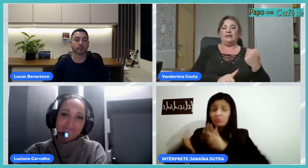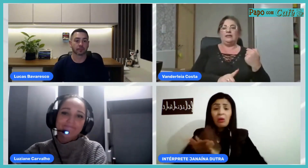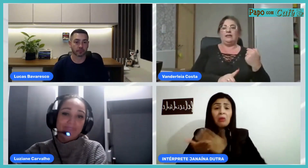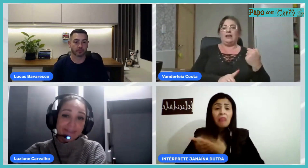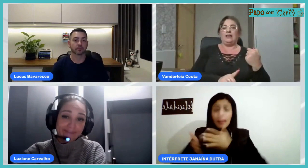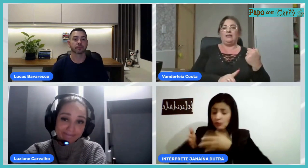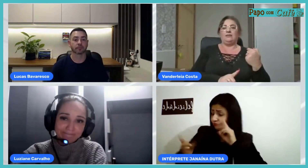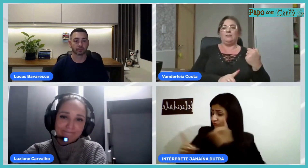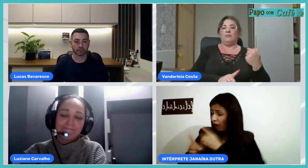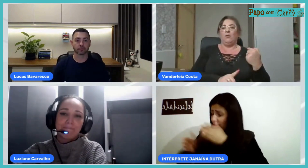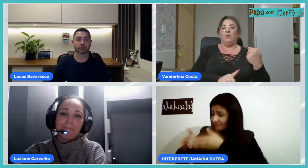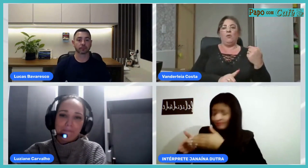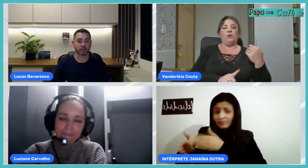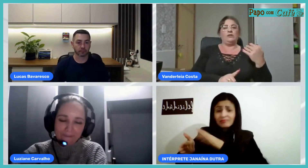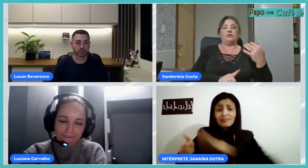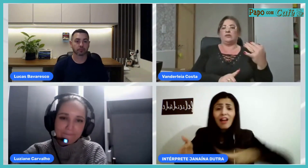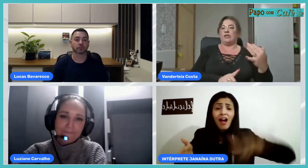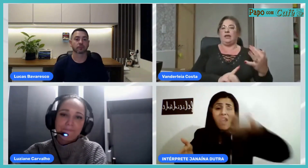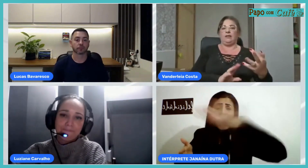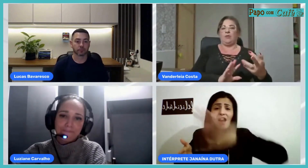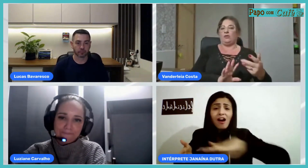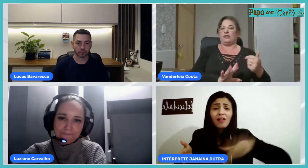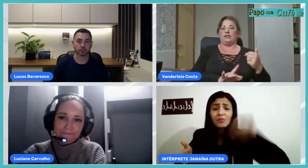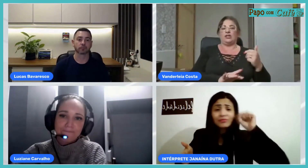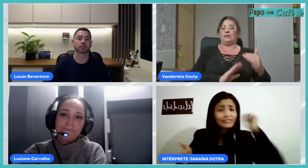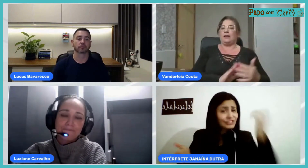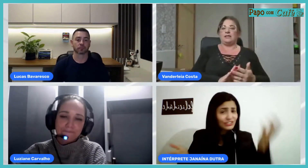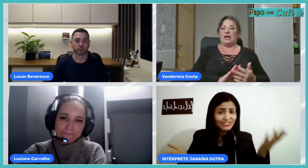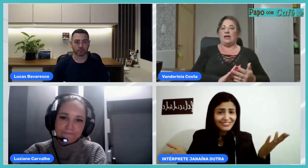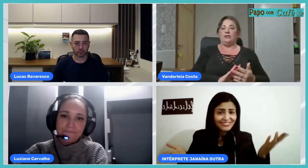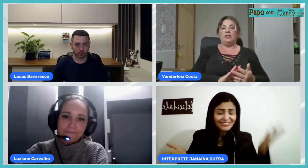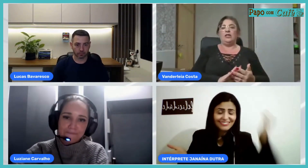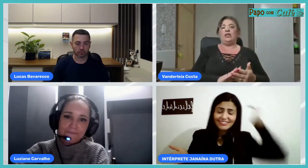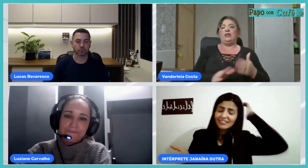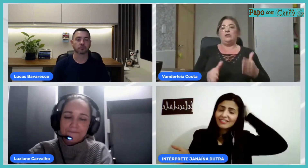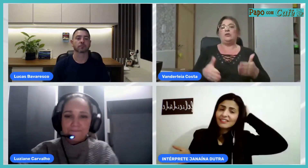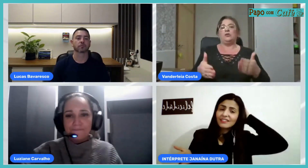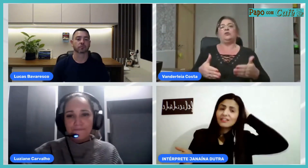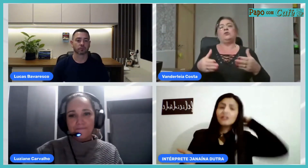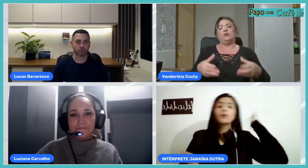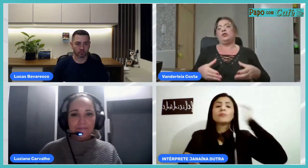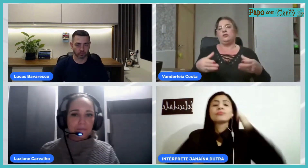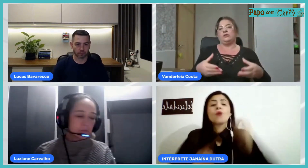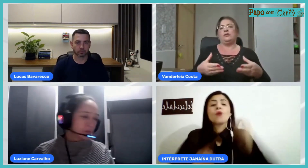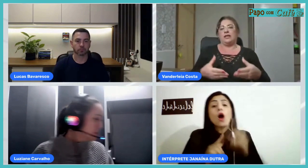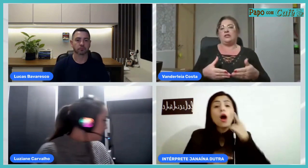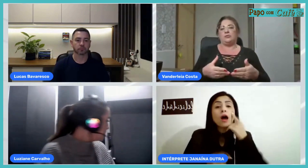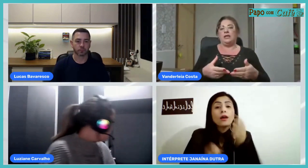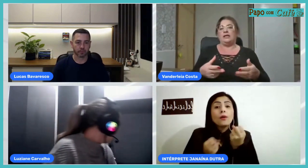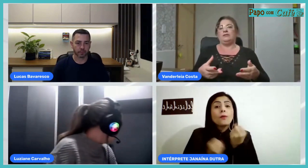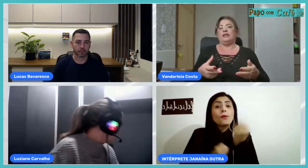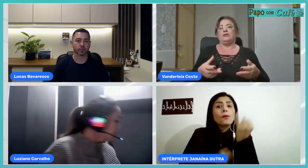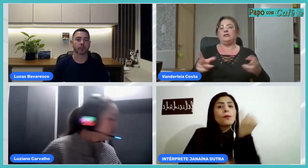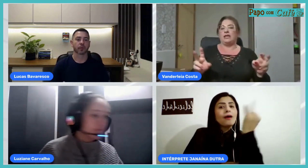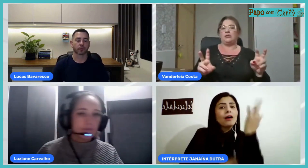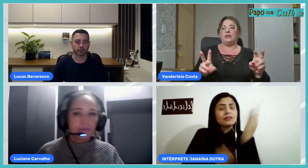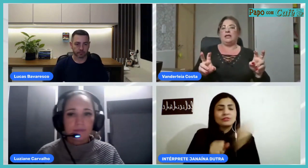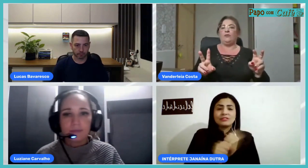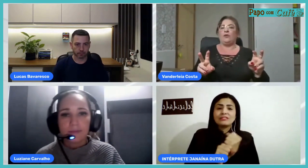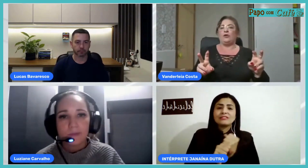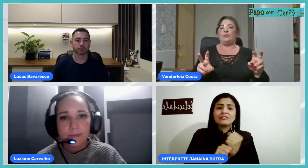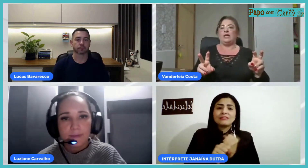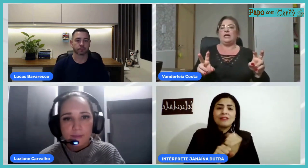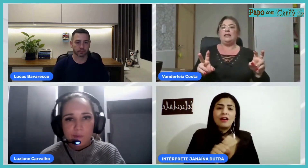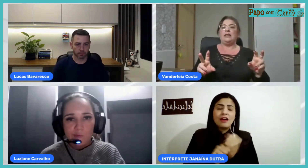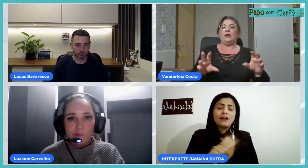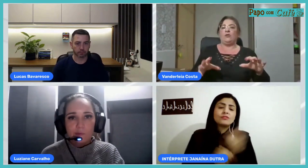ainda, né? Muitos, 100 e poucos anos já se passaram, e o surdo continua no Congresso de Milão, né? O Congresso de